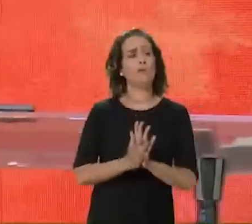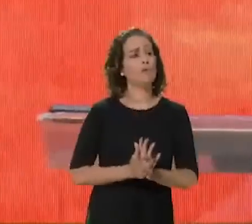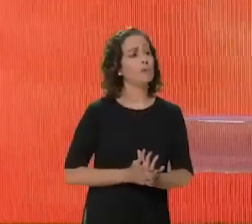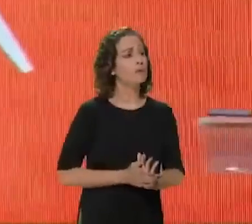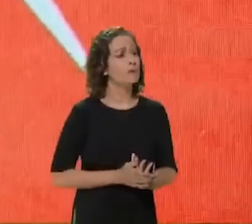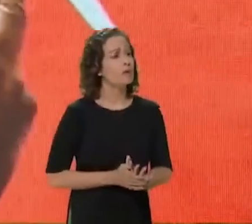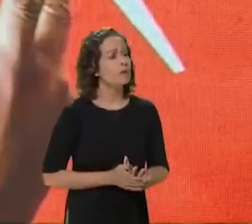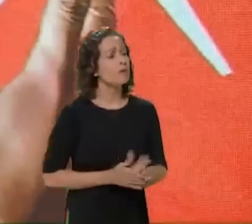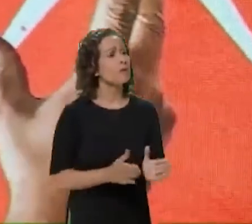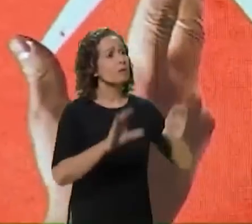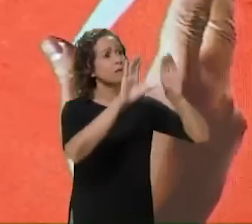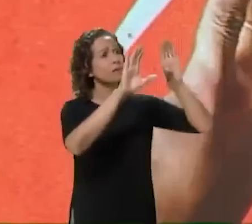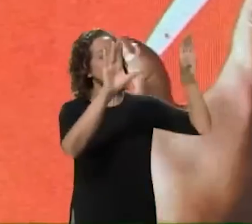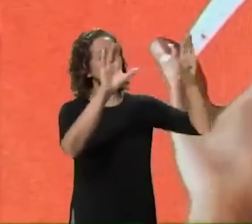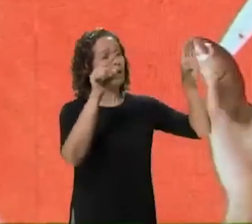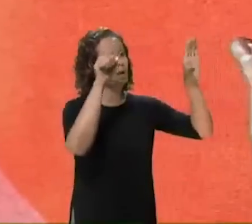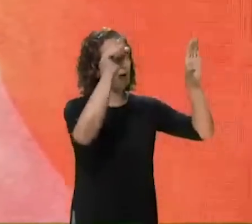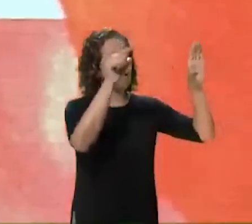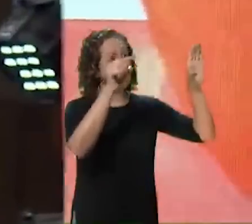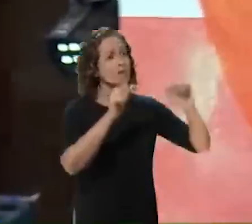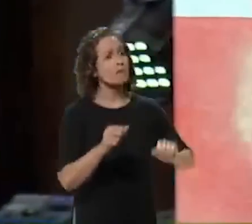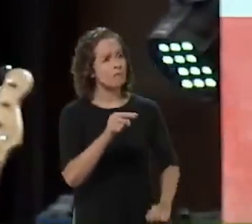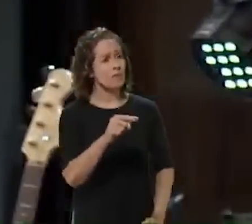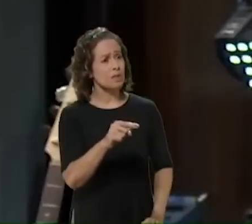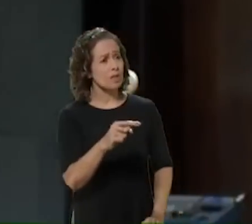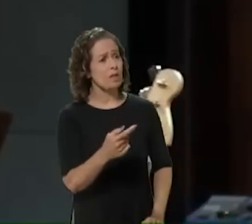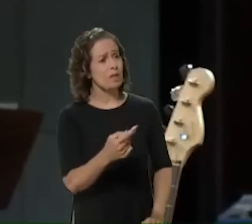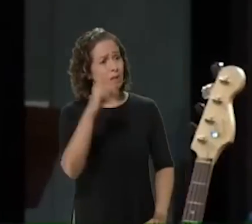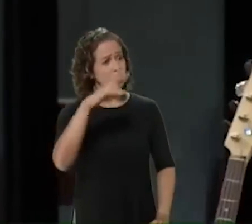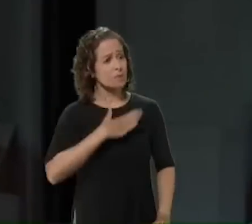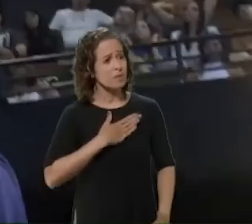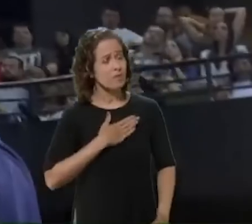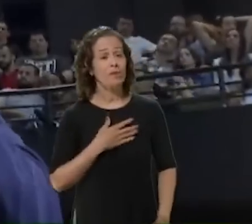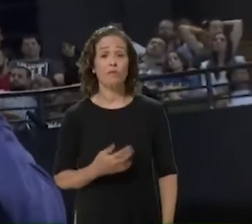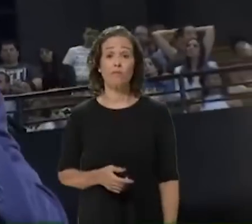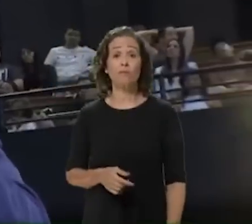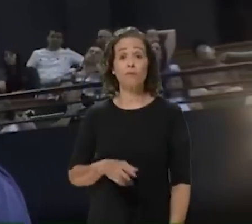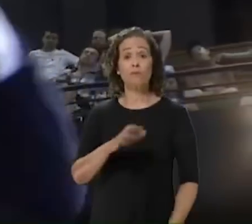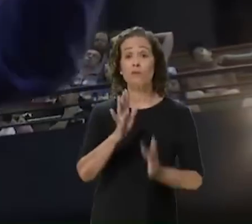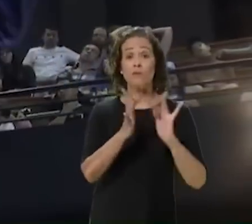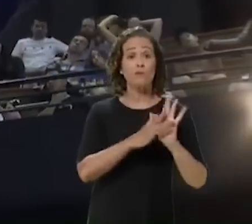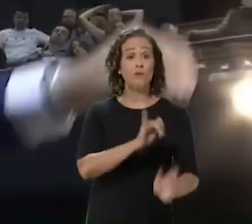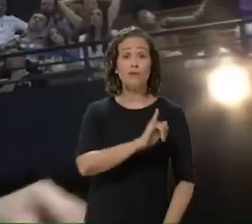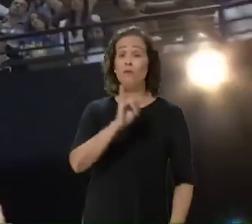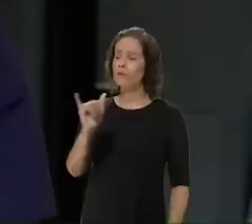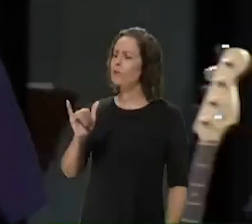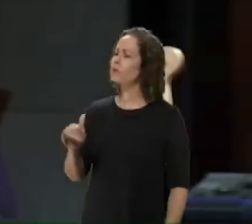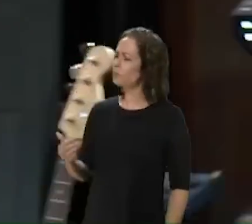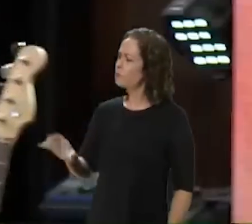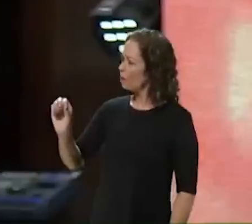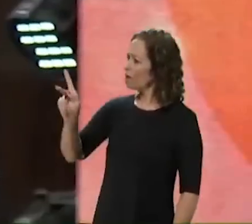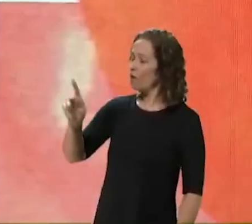Ok. Senhor, peraí, puxa a ficha dele aí. Acabou. Ele acreditou em mim. Ele é filho